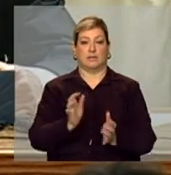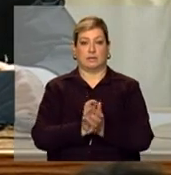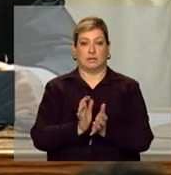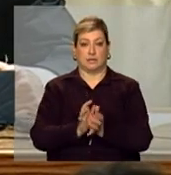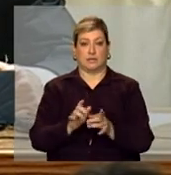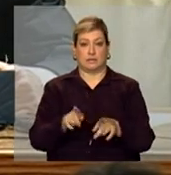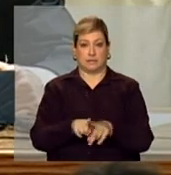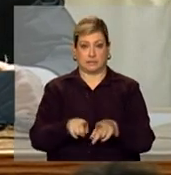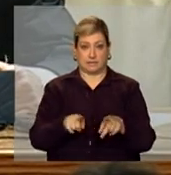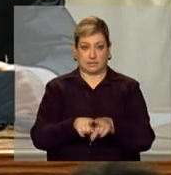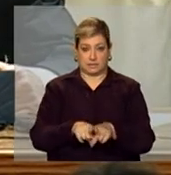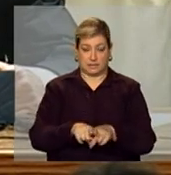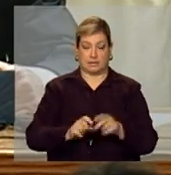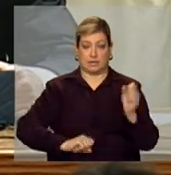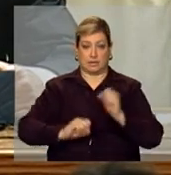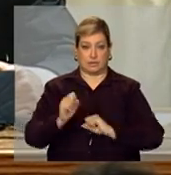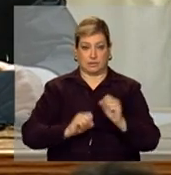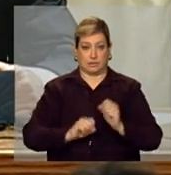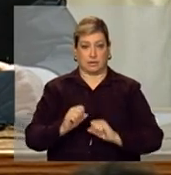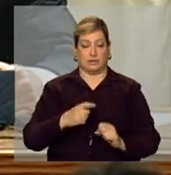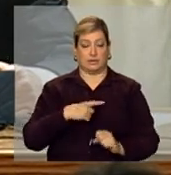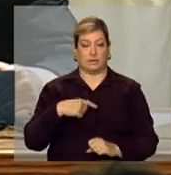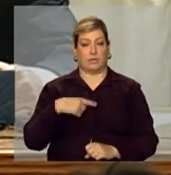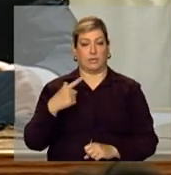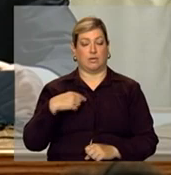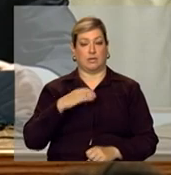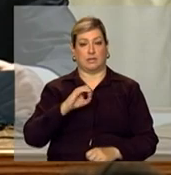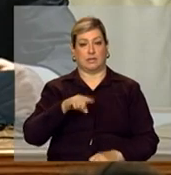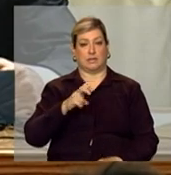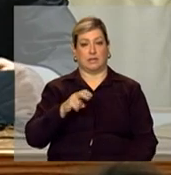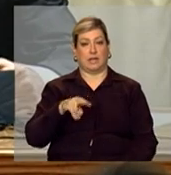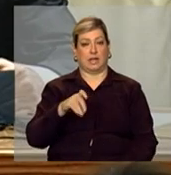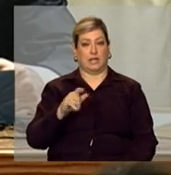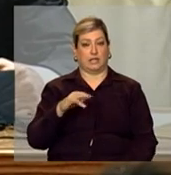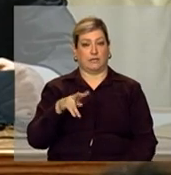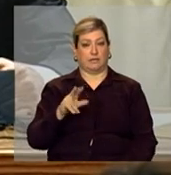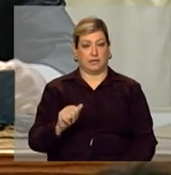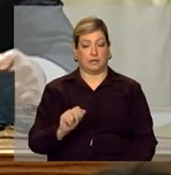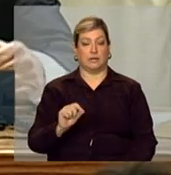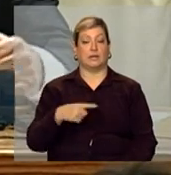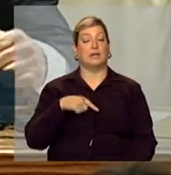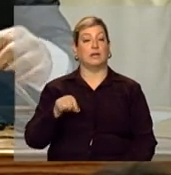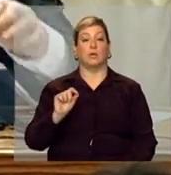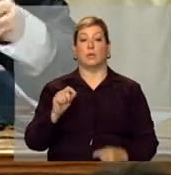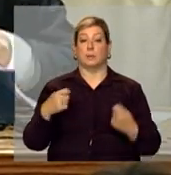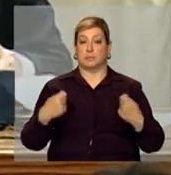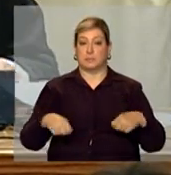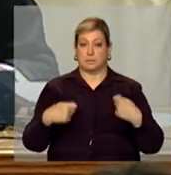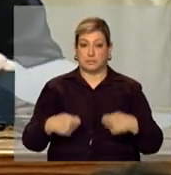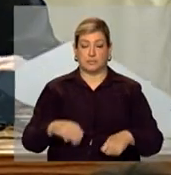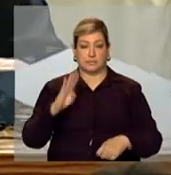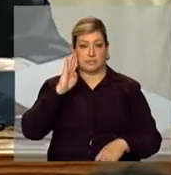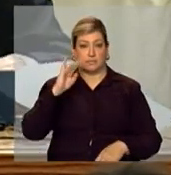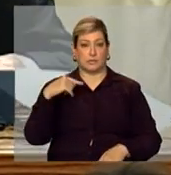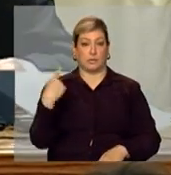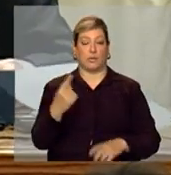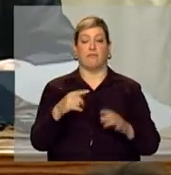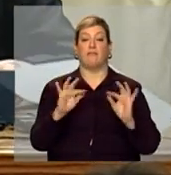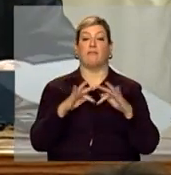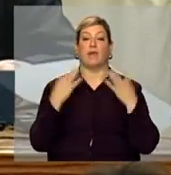0 05 eh a a demanda das